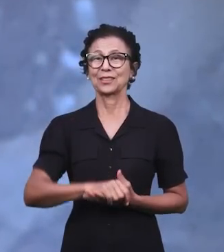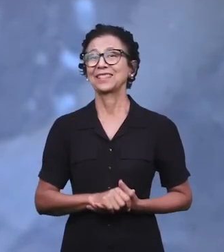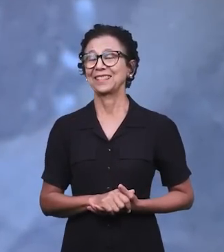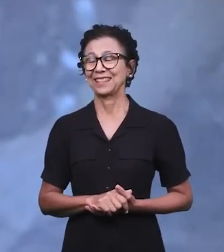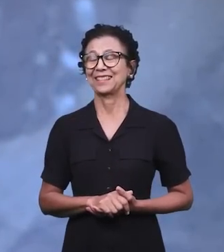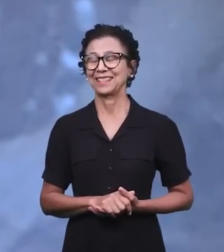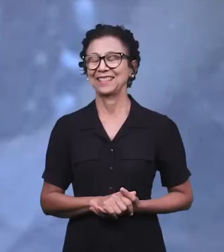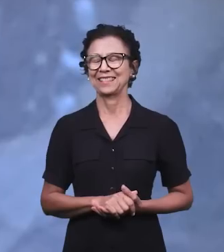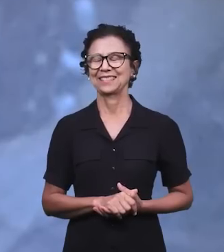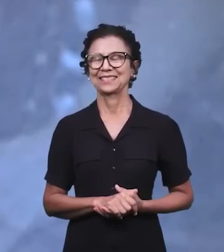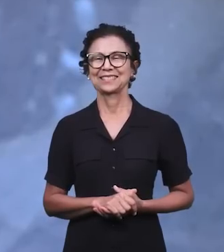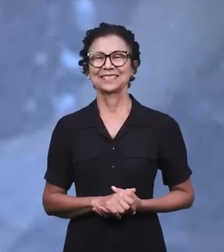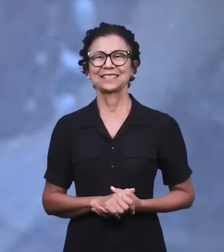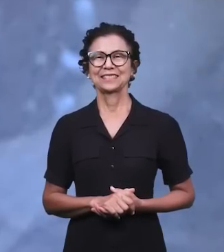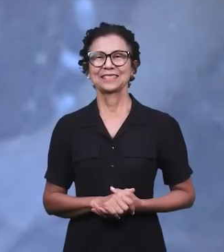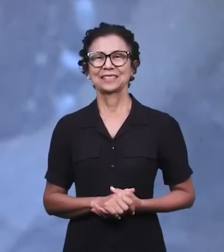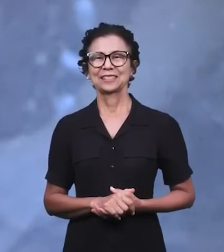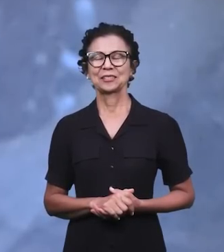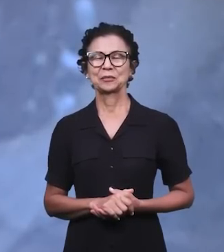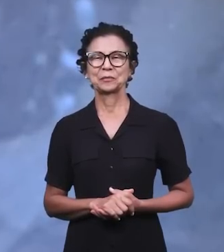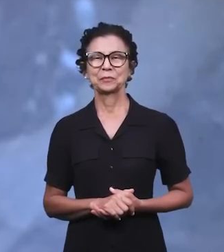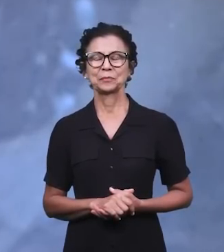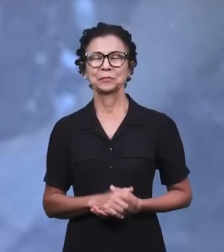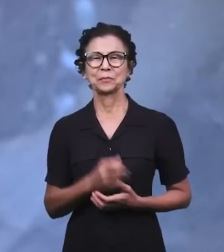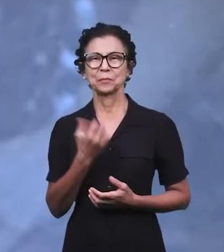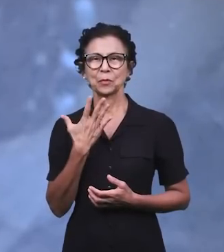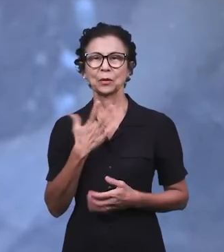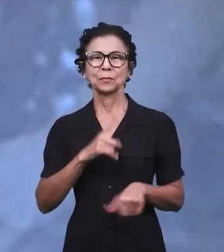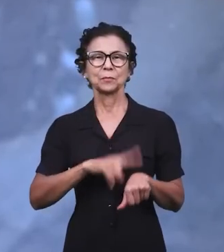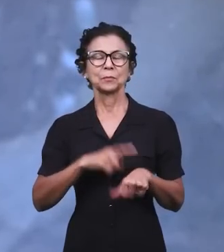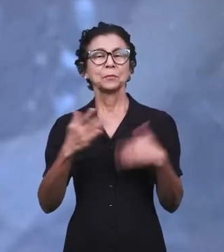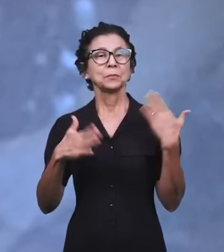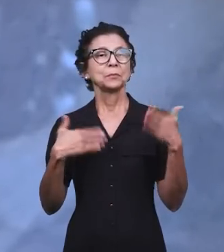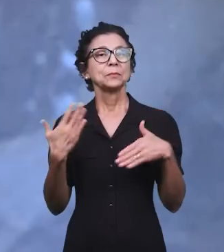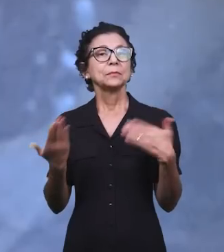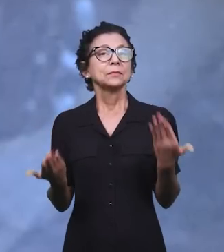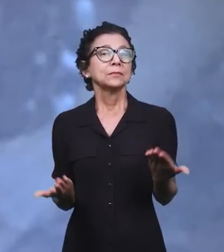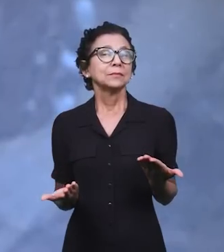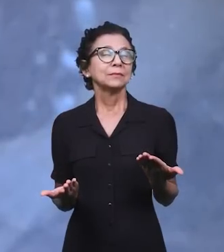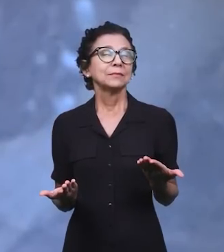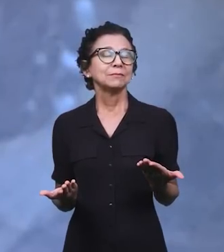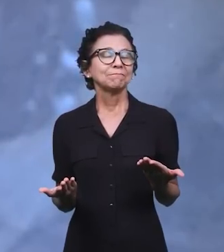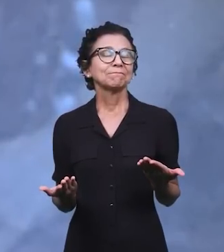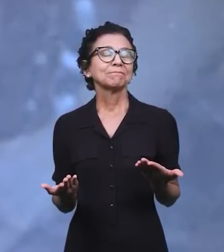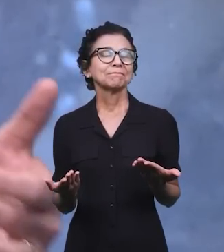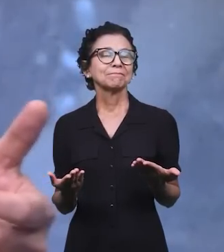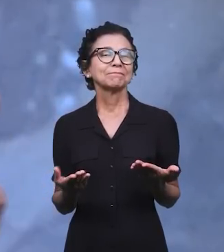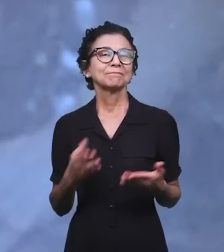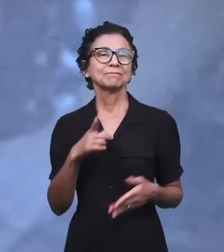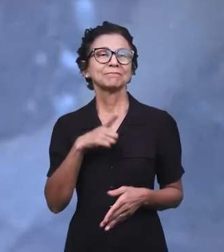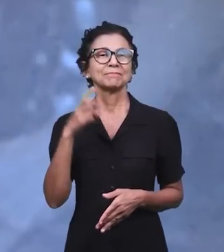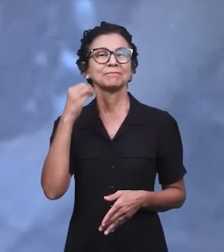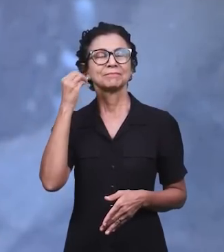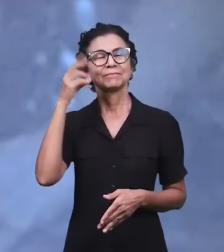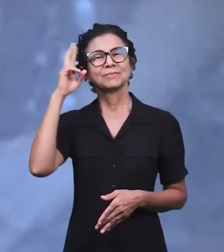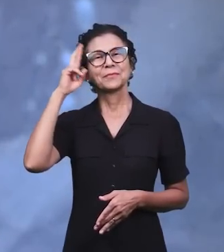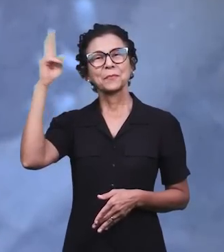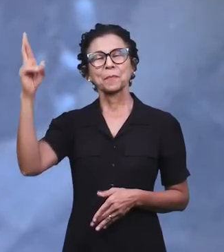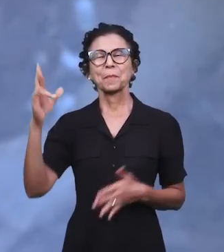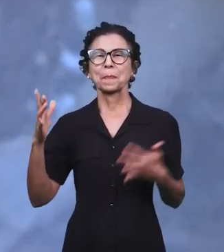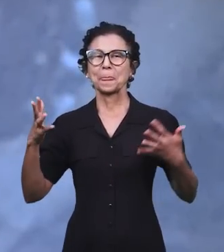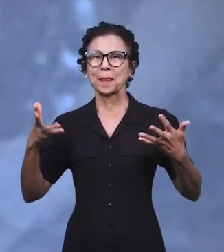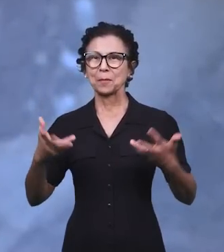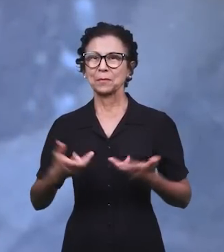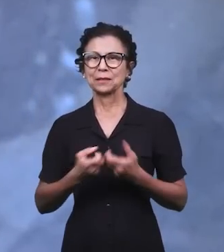menos gostar disso, viver esse momento com alegria e, sobretudo, tendo uma experiência com o Senhor. É